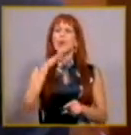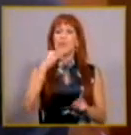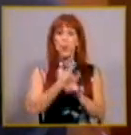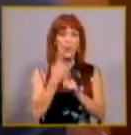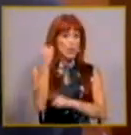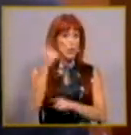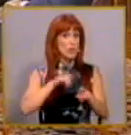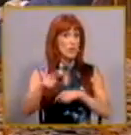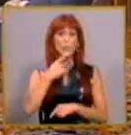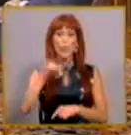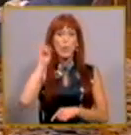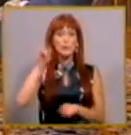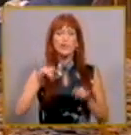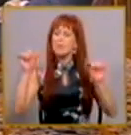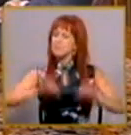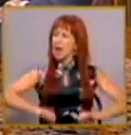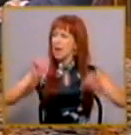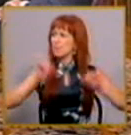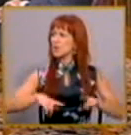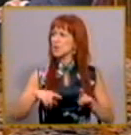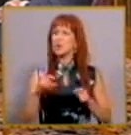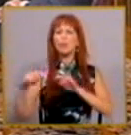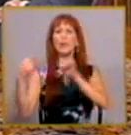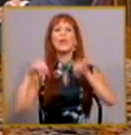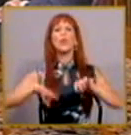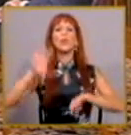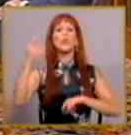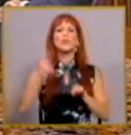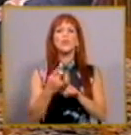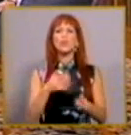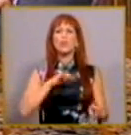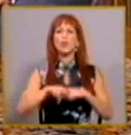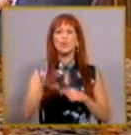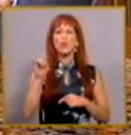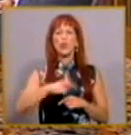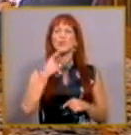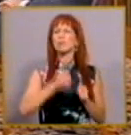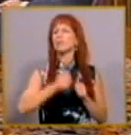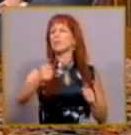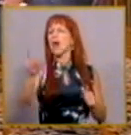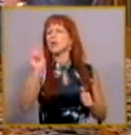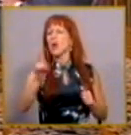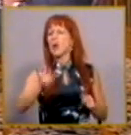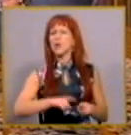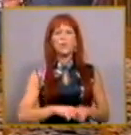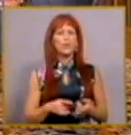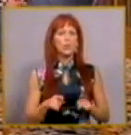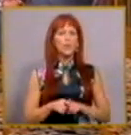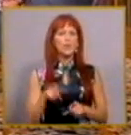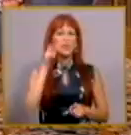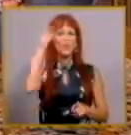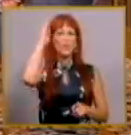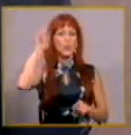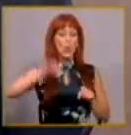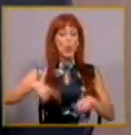sinais políticos muito importantes do debate que hoje aqui ocorreu. Acho que hoje o Sr. Deputado José Junqueiro foi mais longe do que foi António José Seguro